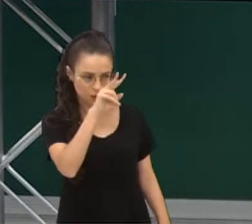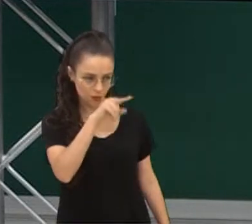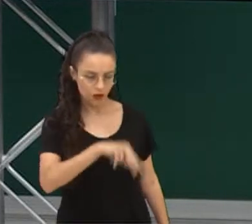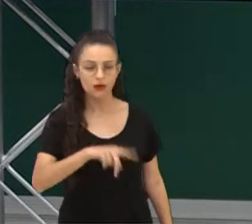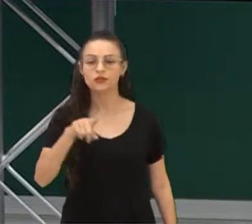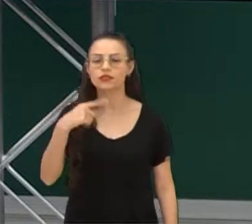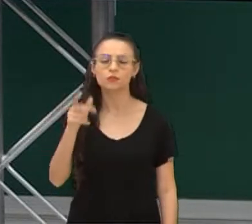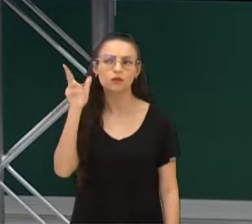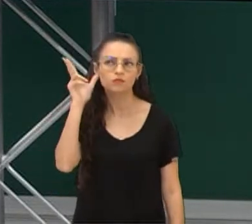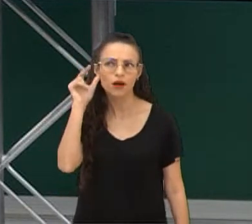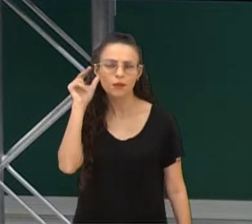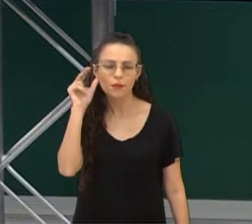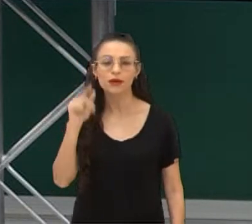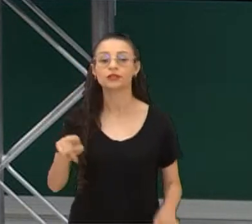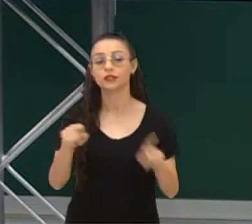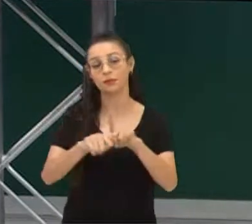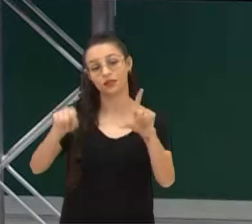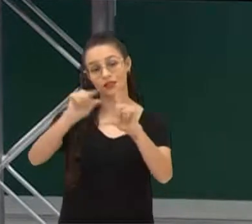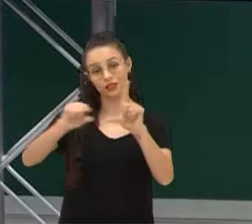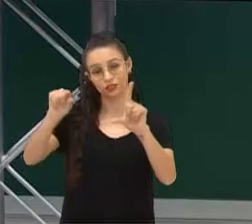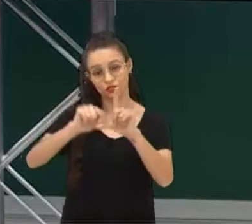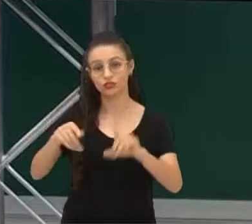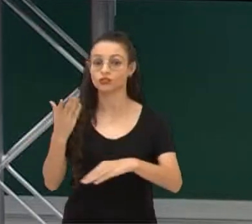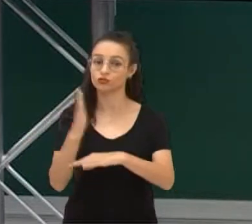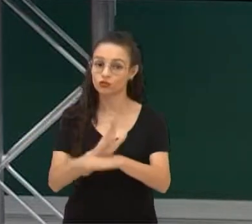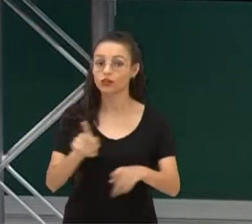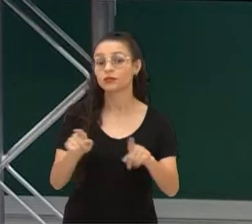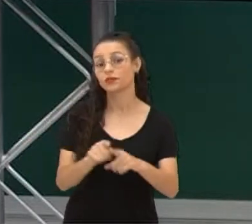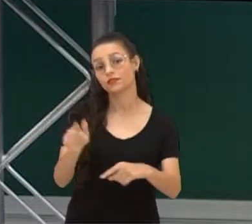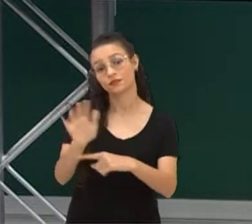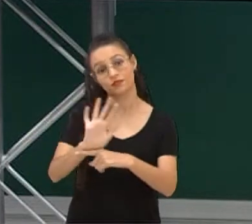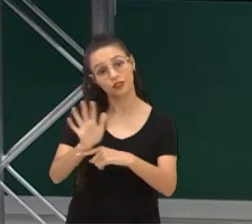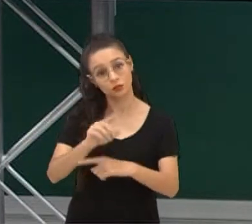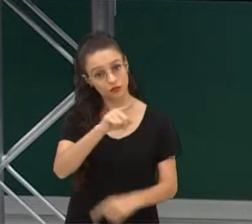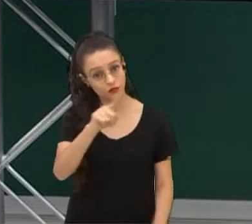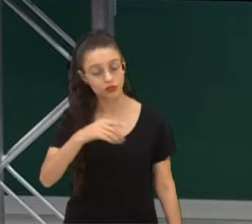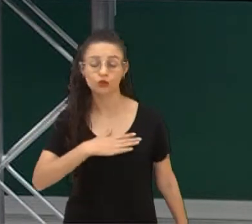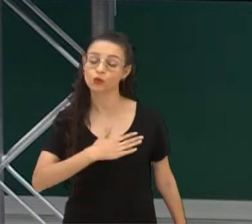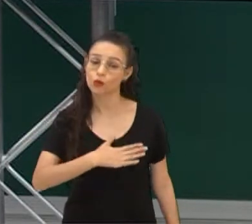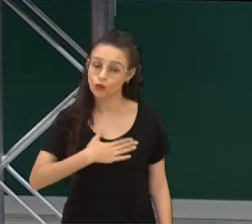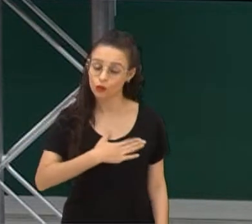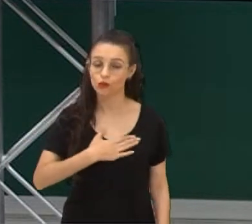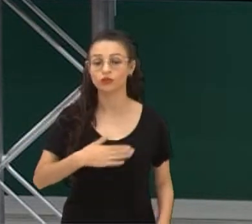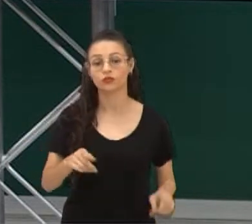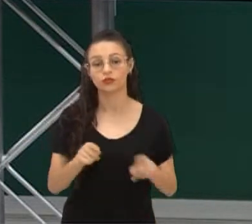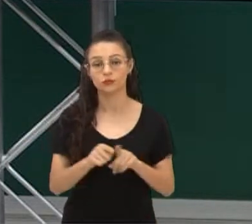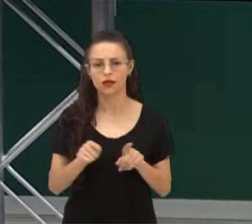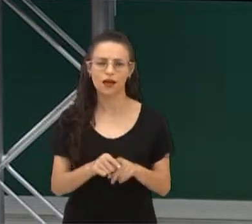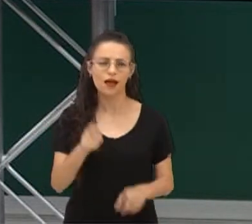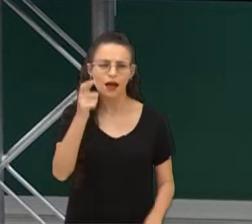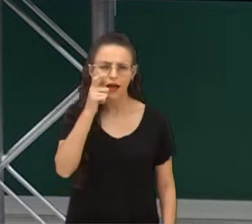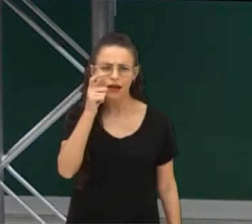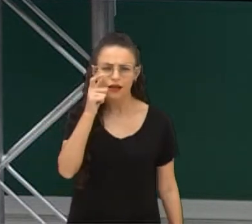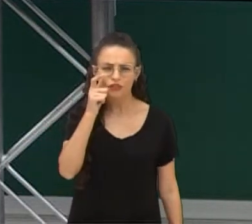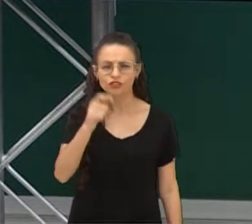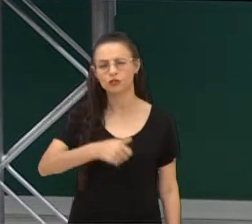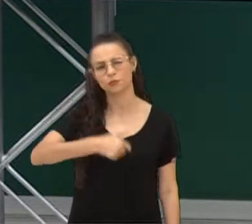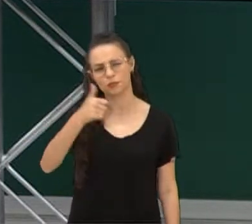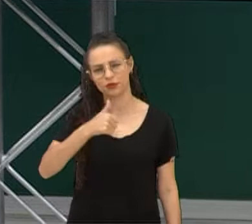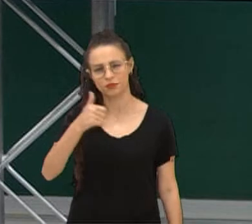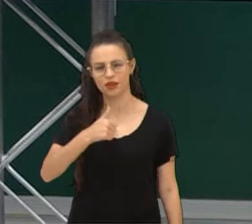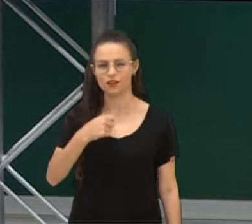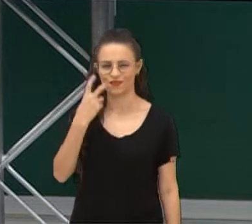escuta inglês com a legenda isso também ajuda Neto um filme que vocês tenham curtido bastante assistir nem que seja primeiro